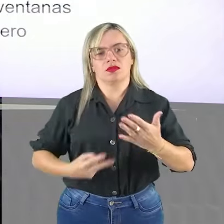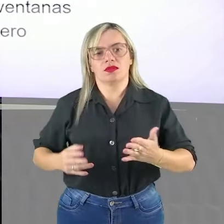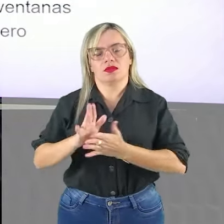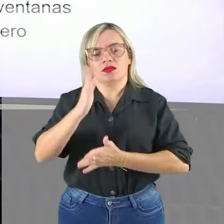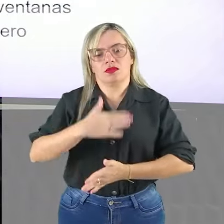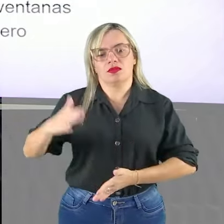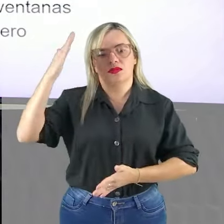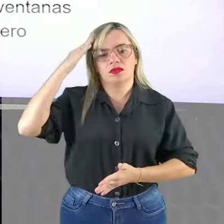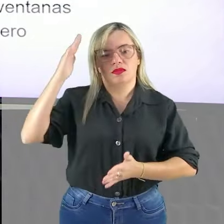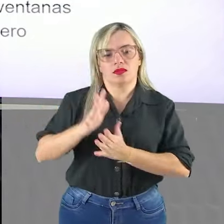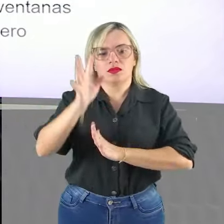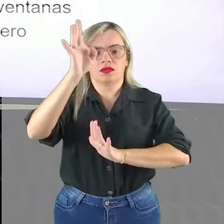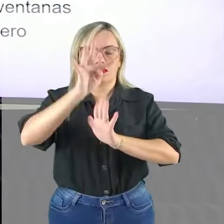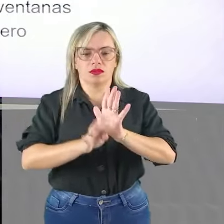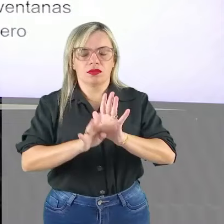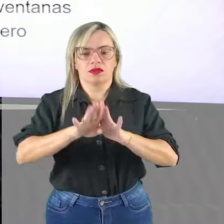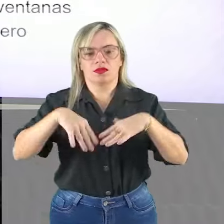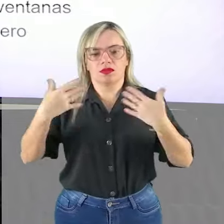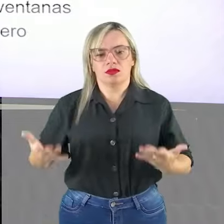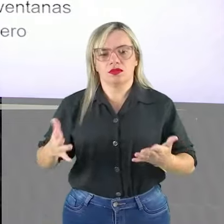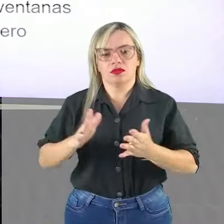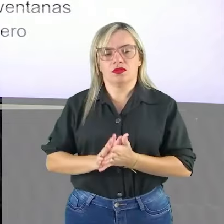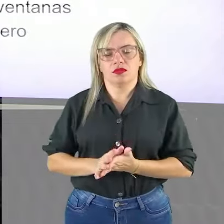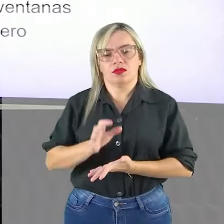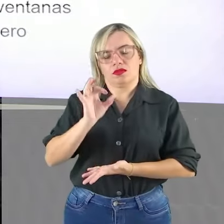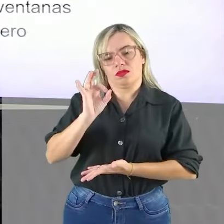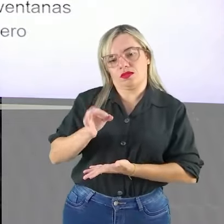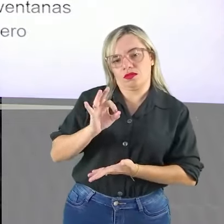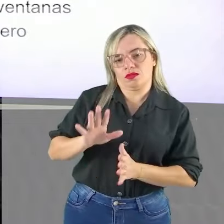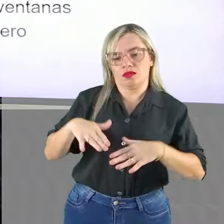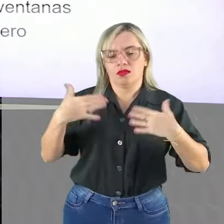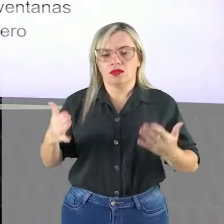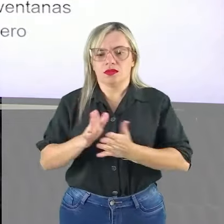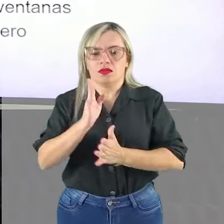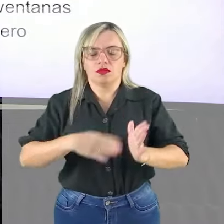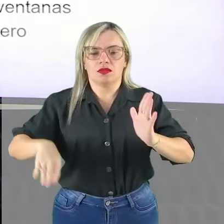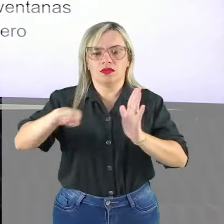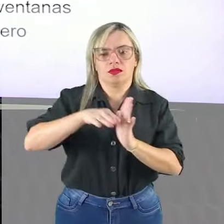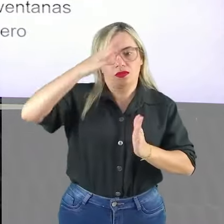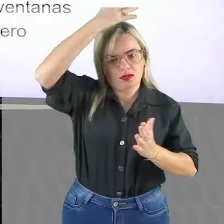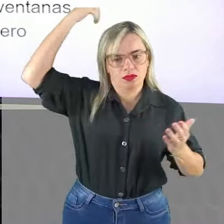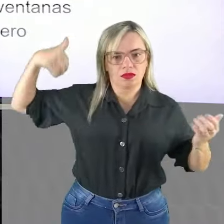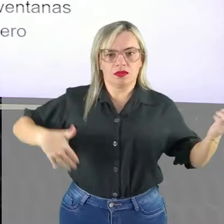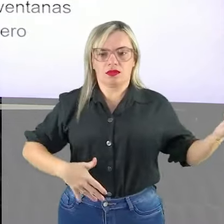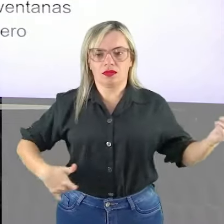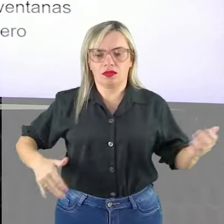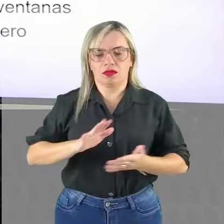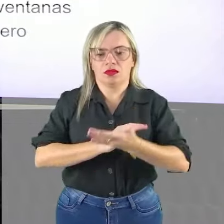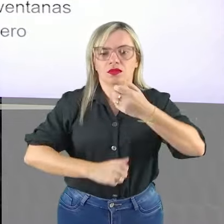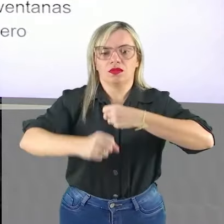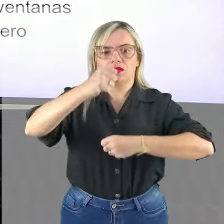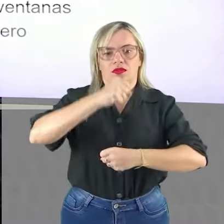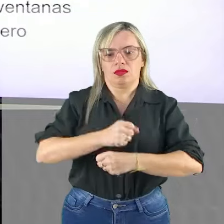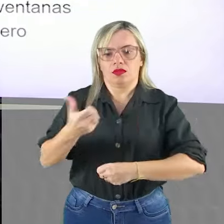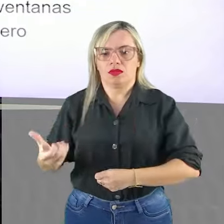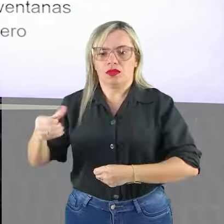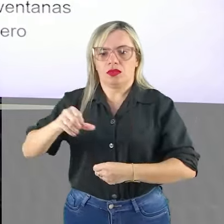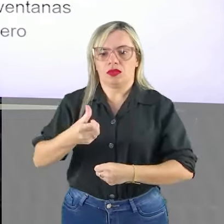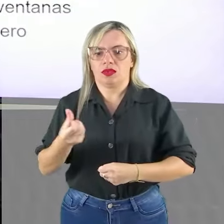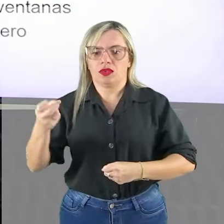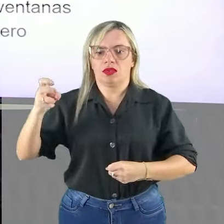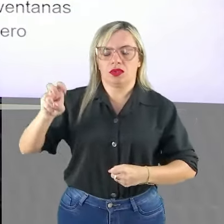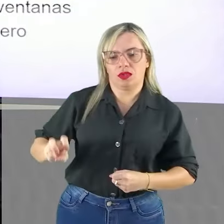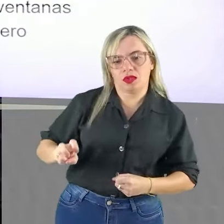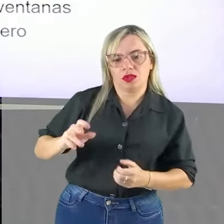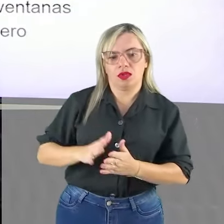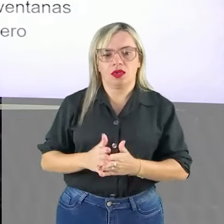entendam esse texto tá tá então certamente ou o único que é certo é que eu cheguei no México em 1965 e eu fiquei na